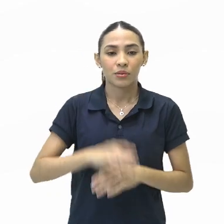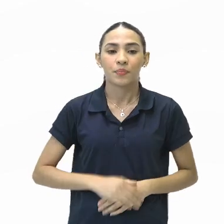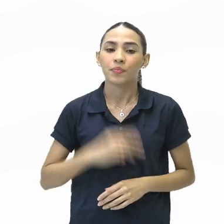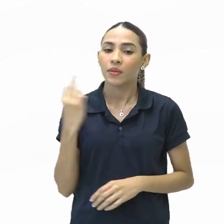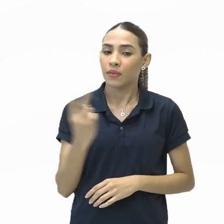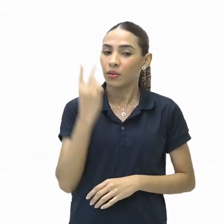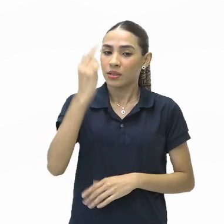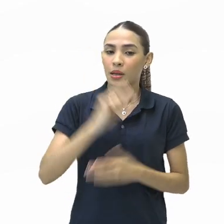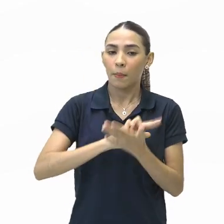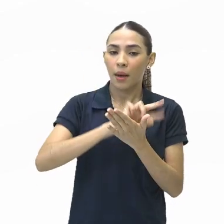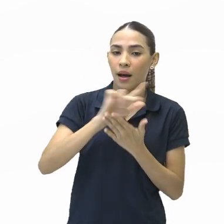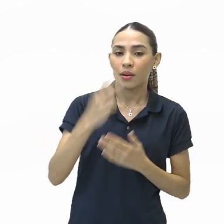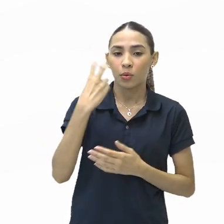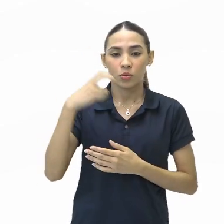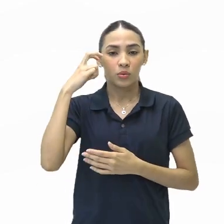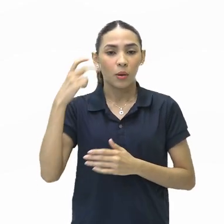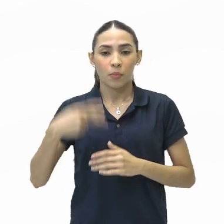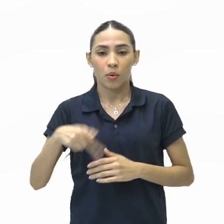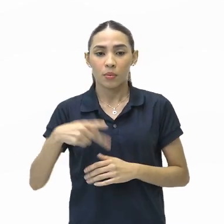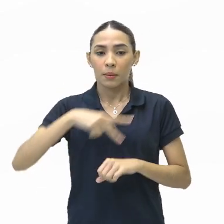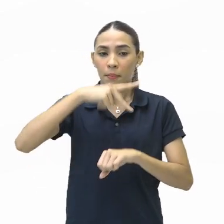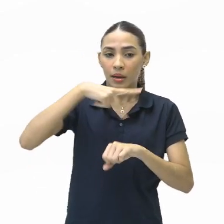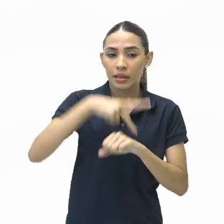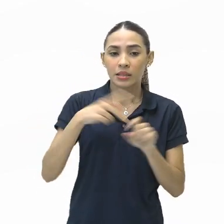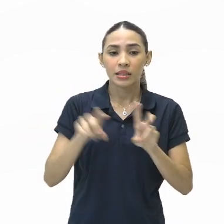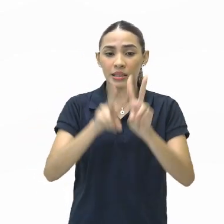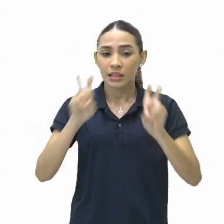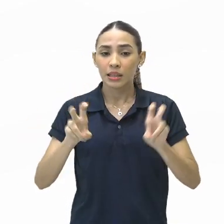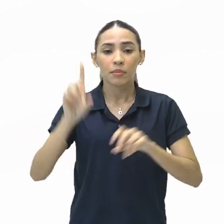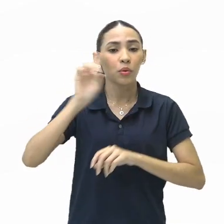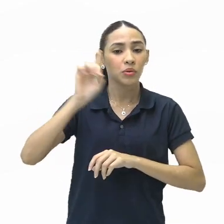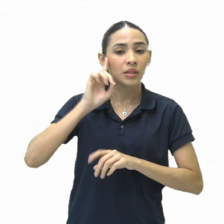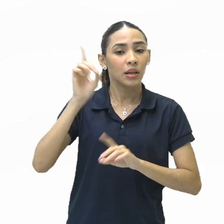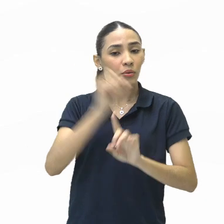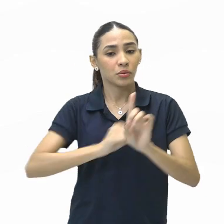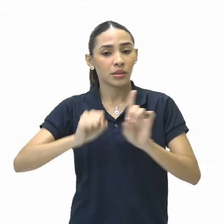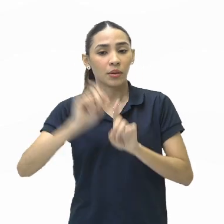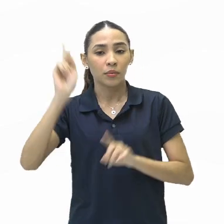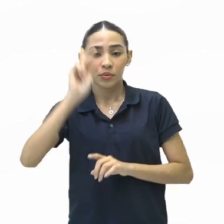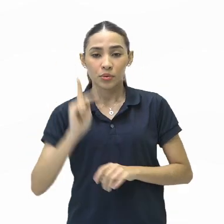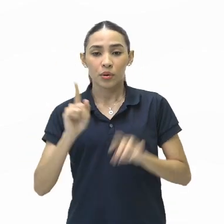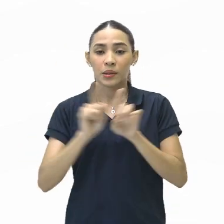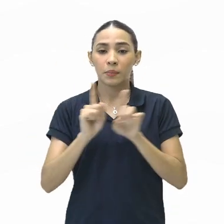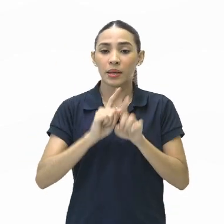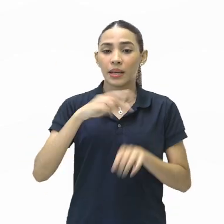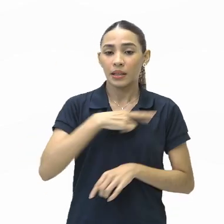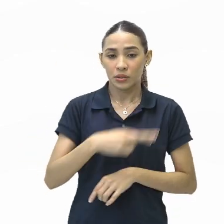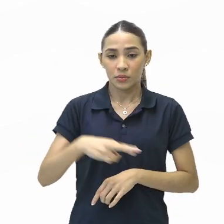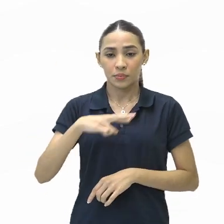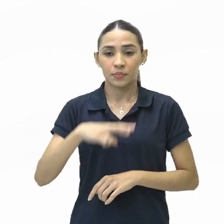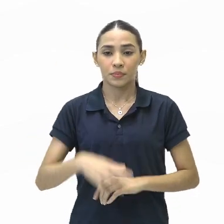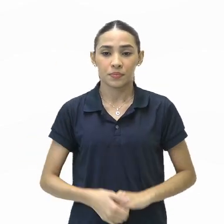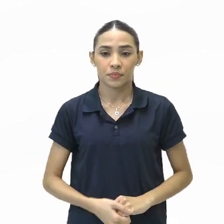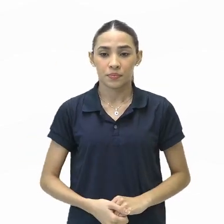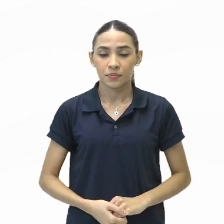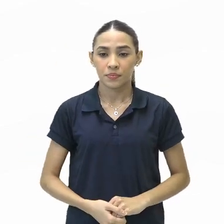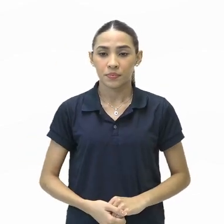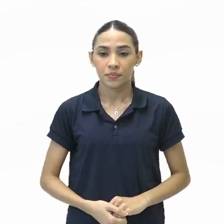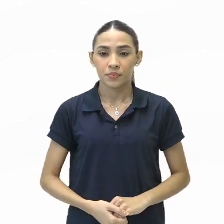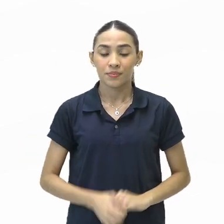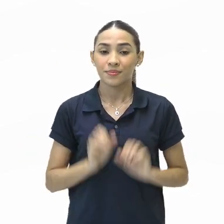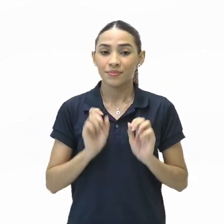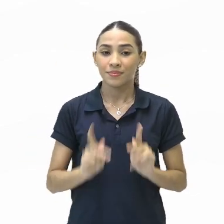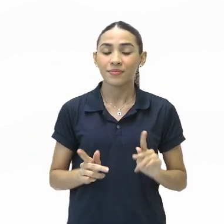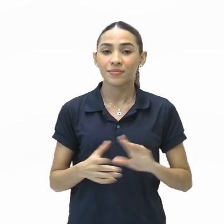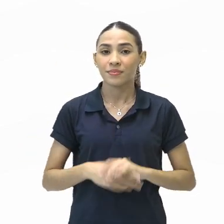da diversidade cultural do país, temática do cotidiano, social, histórico, e tem uma questão ali do lado religioso. Tá